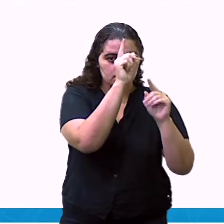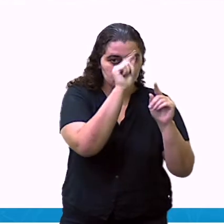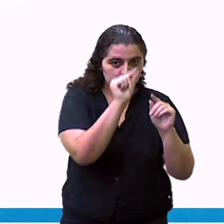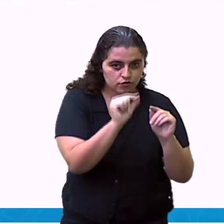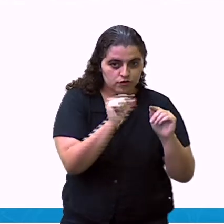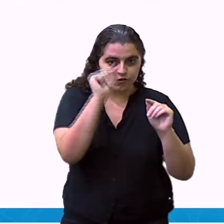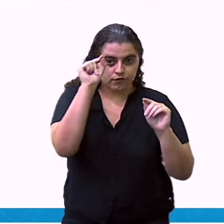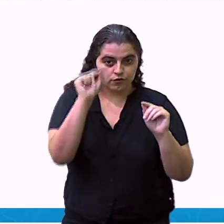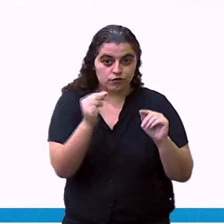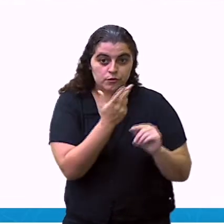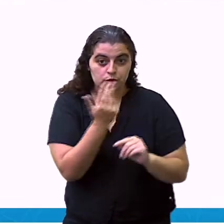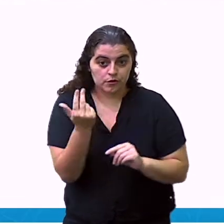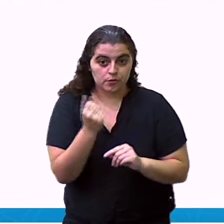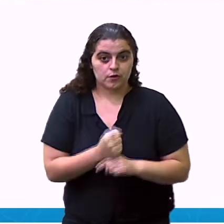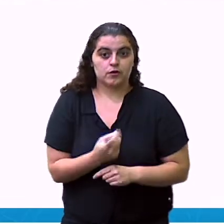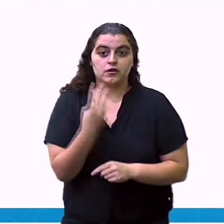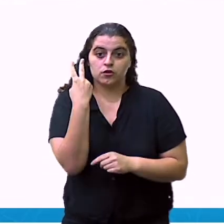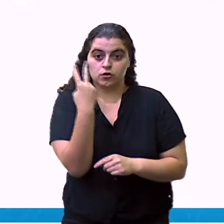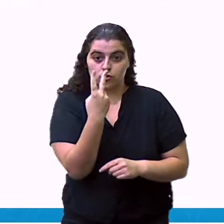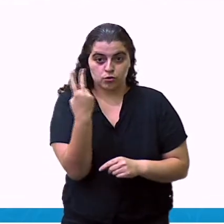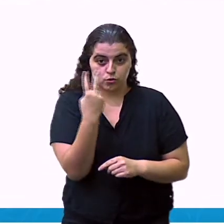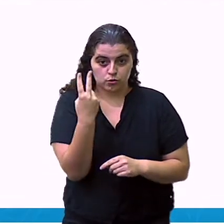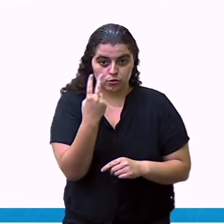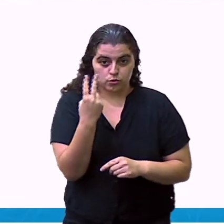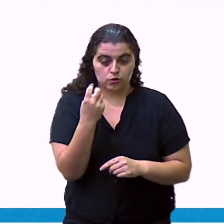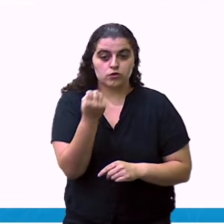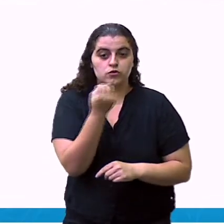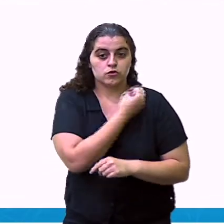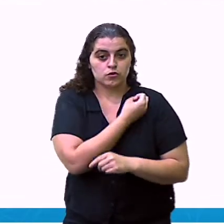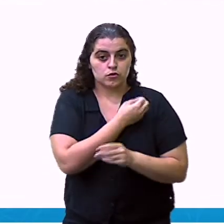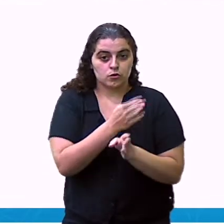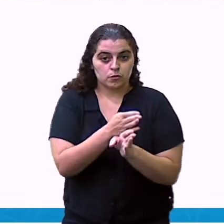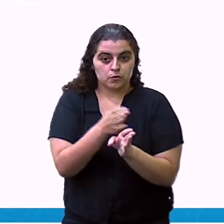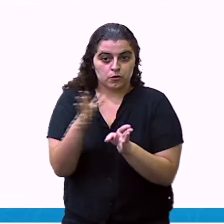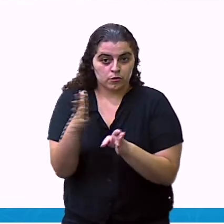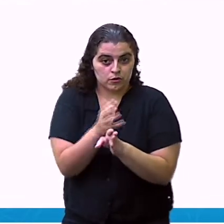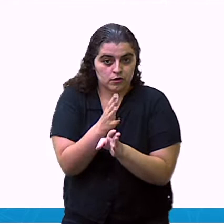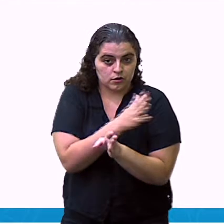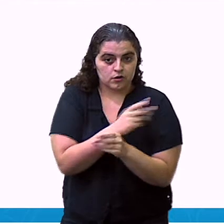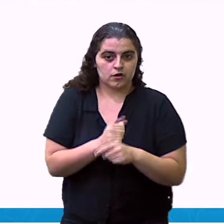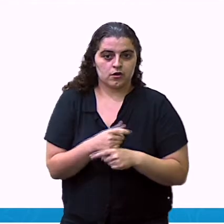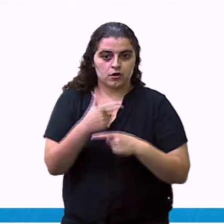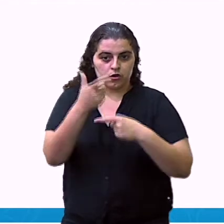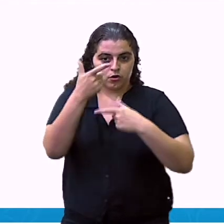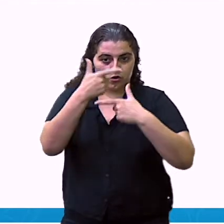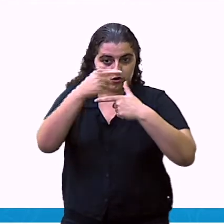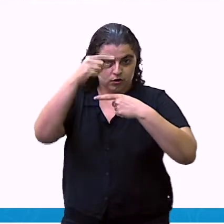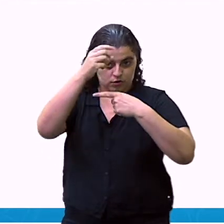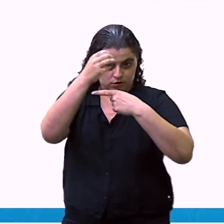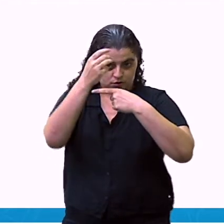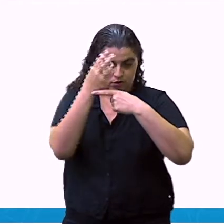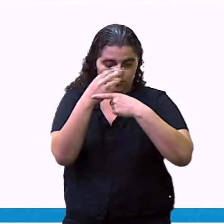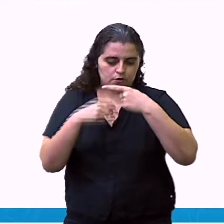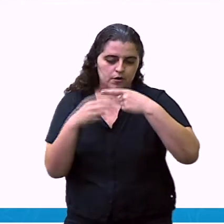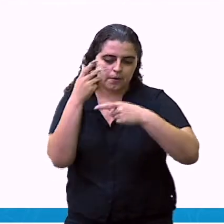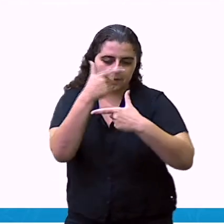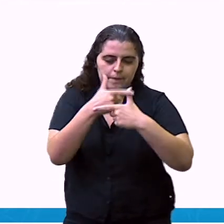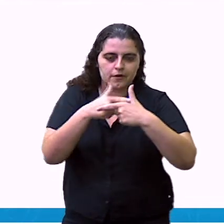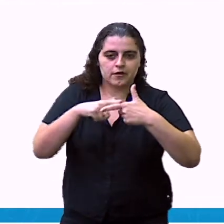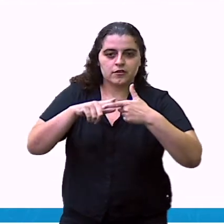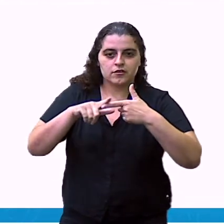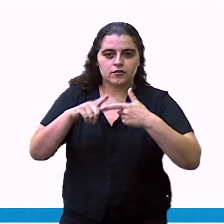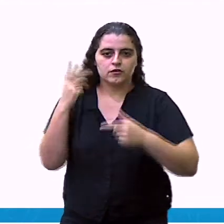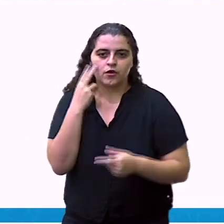iguais entre dois números inteiros que representam uma parcela ou uma porção de um